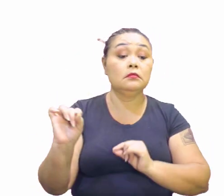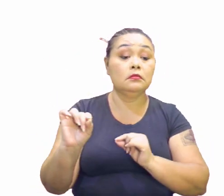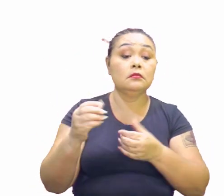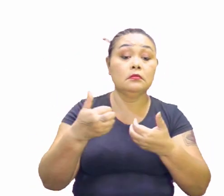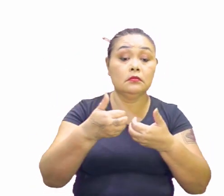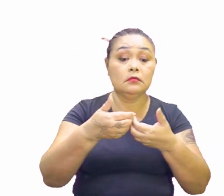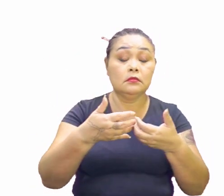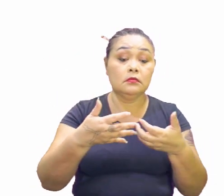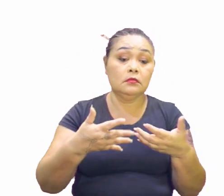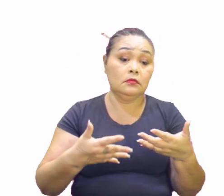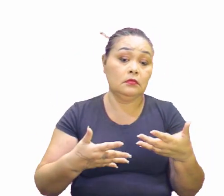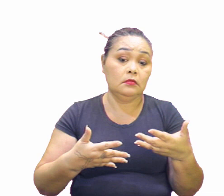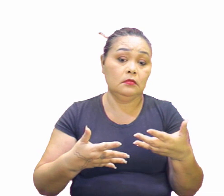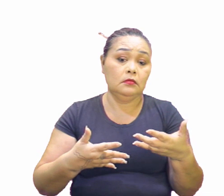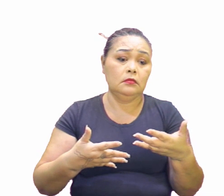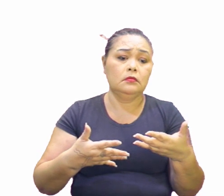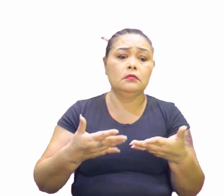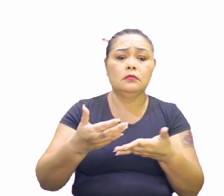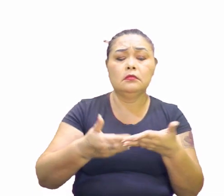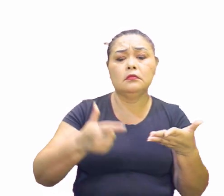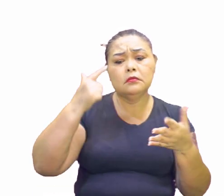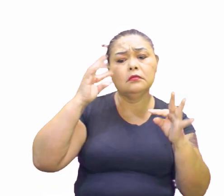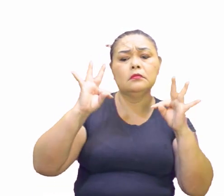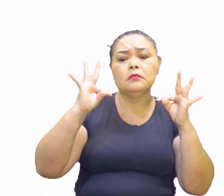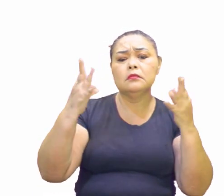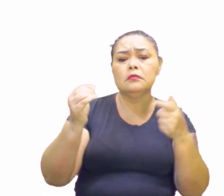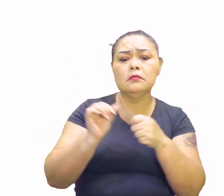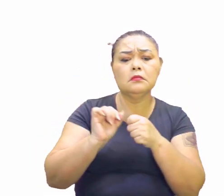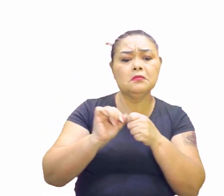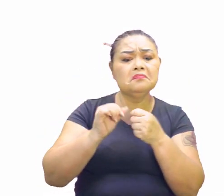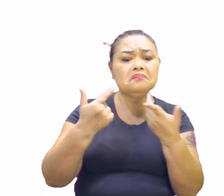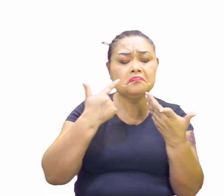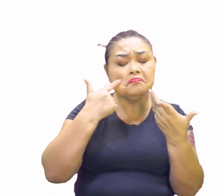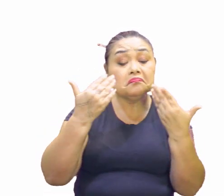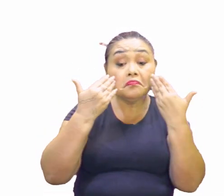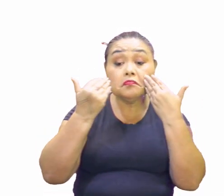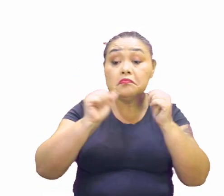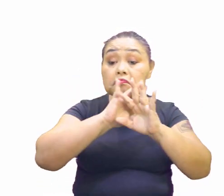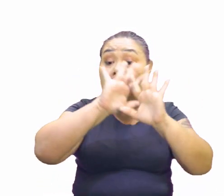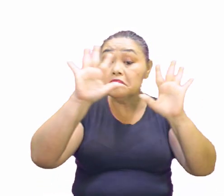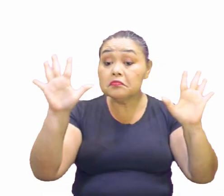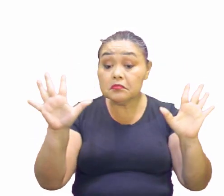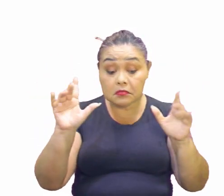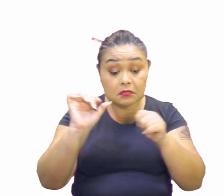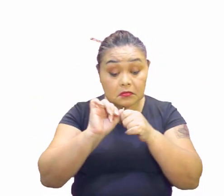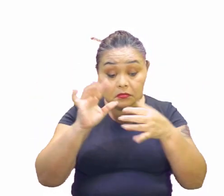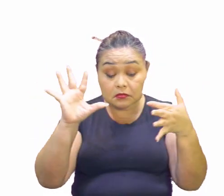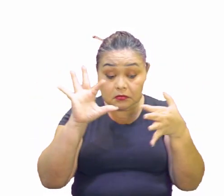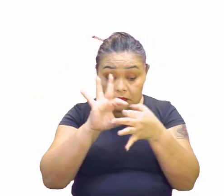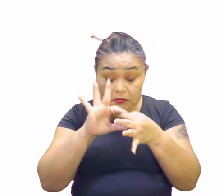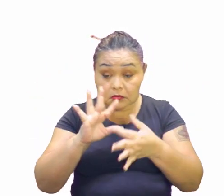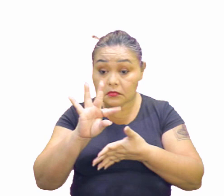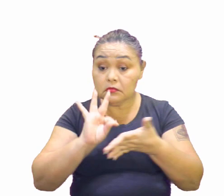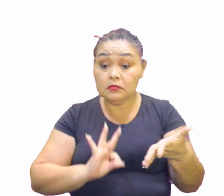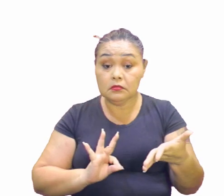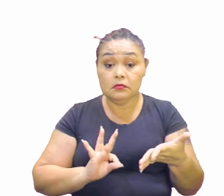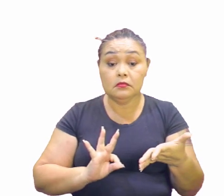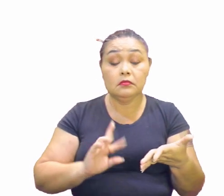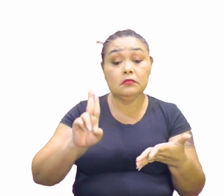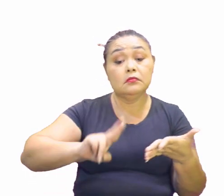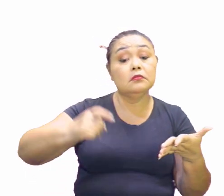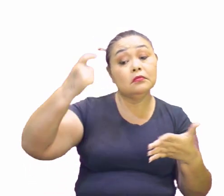em uma introdução iniciar uma ideia geral que não transpassa por todo o texto, uso